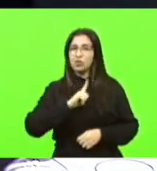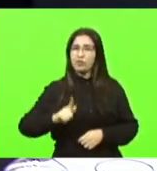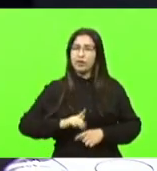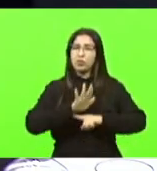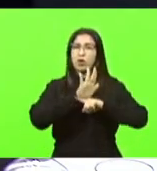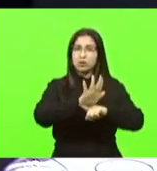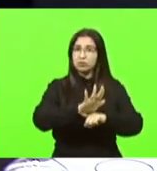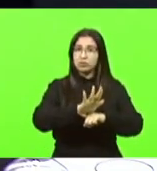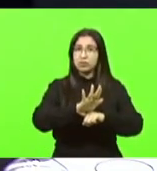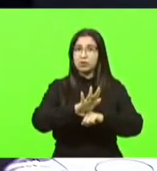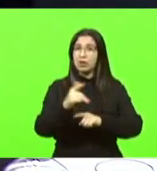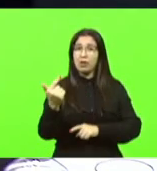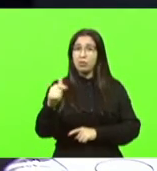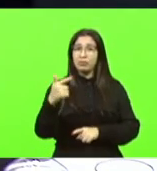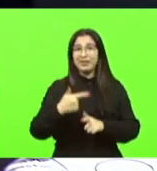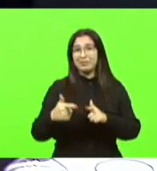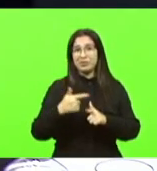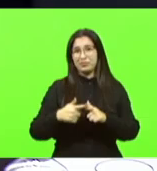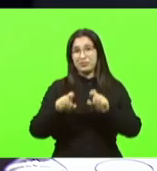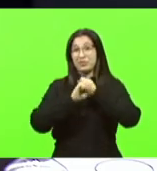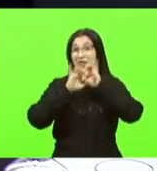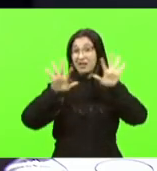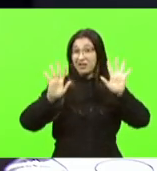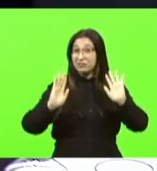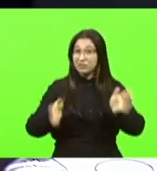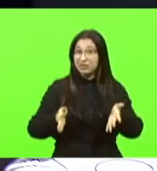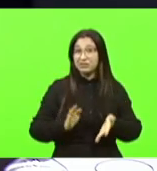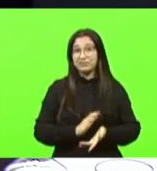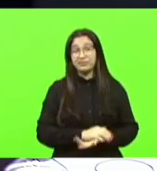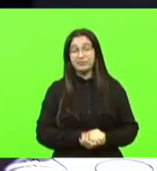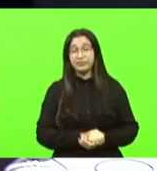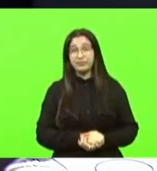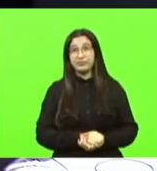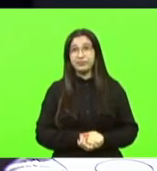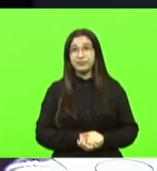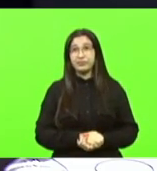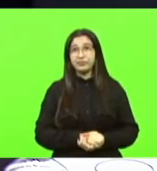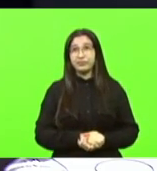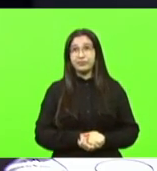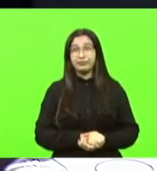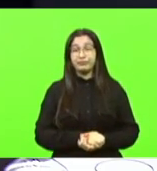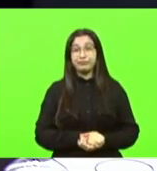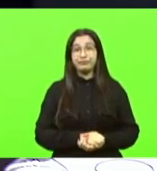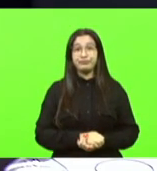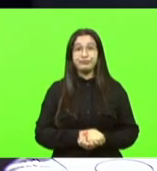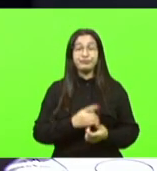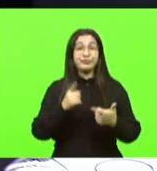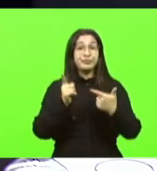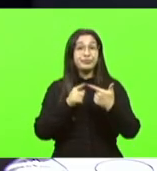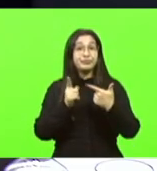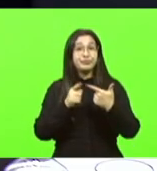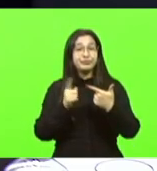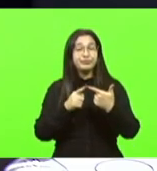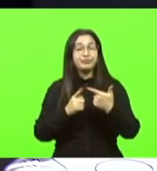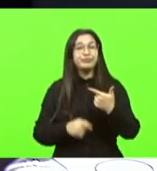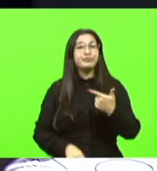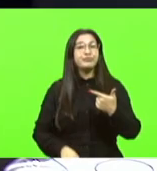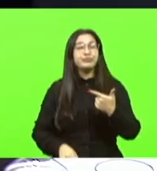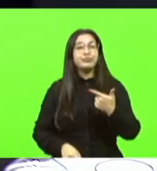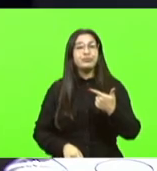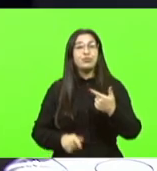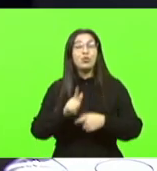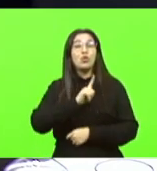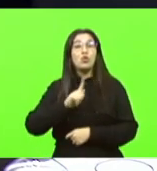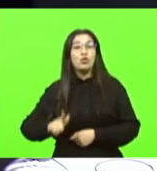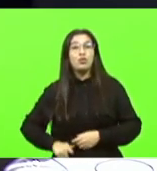dele não tem déficit está muito claro o segundo ponto é que o governo eu